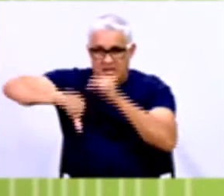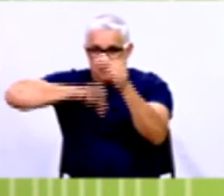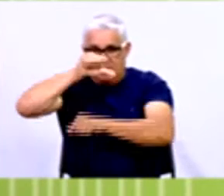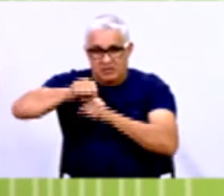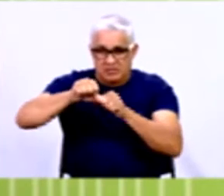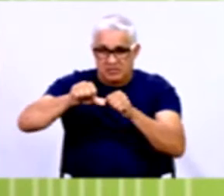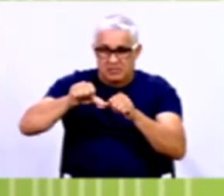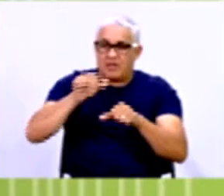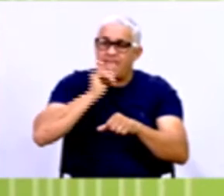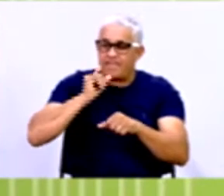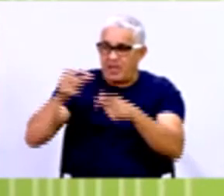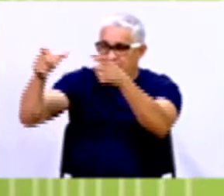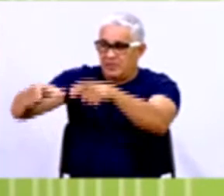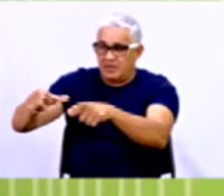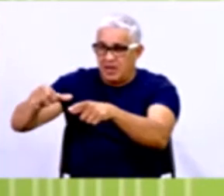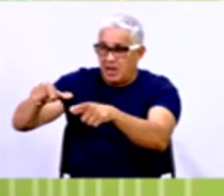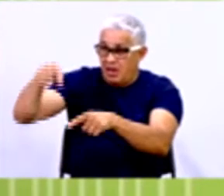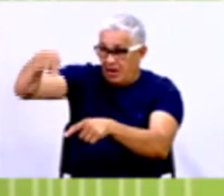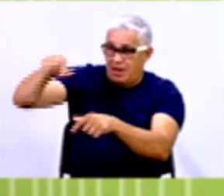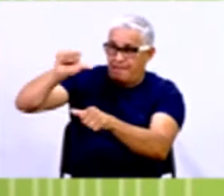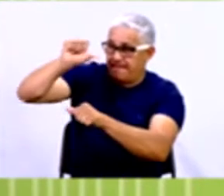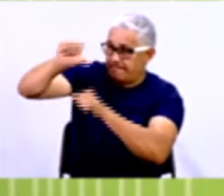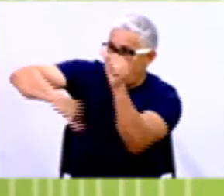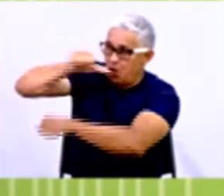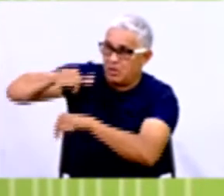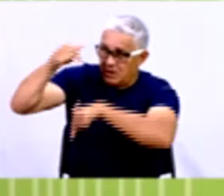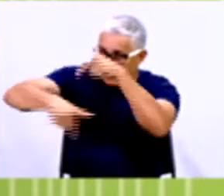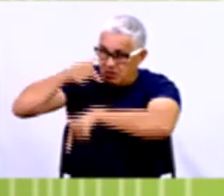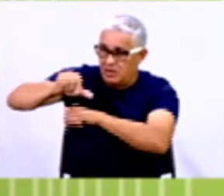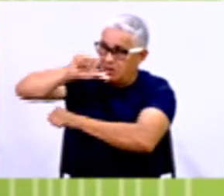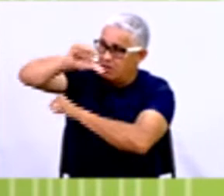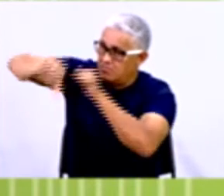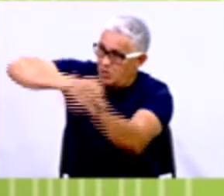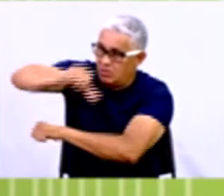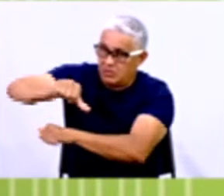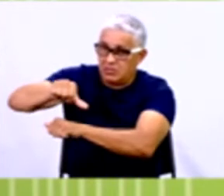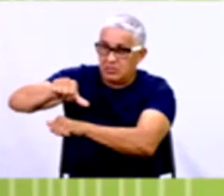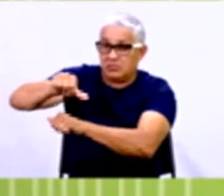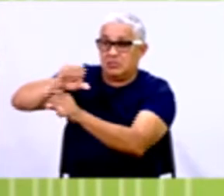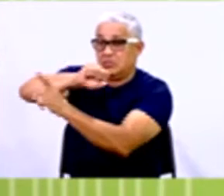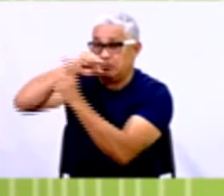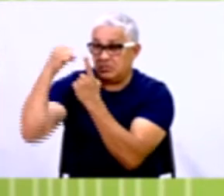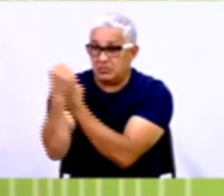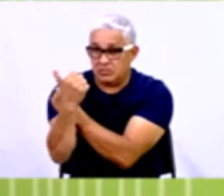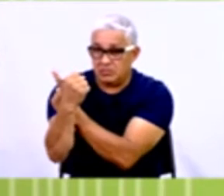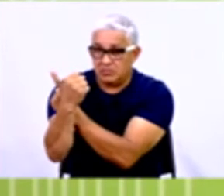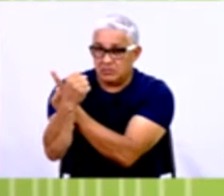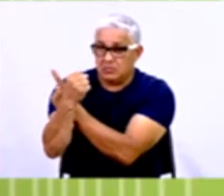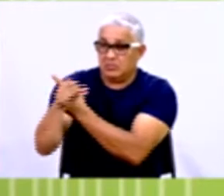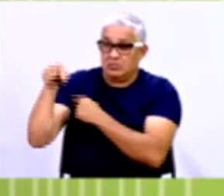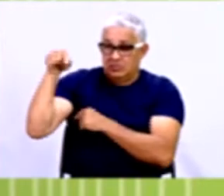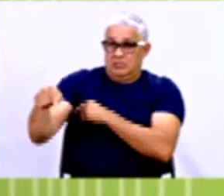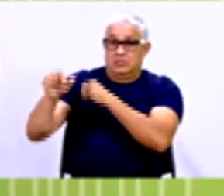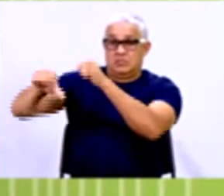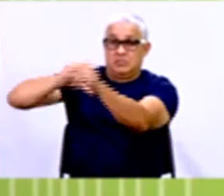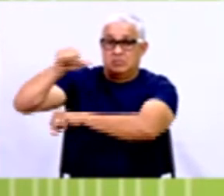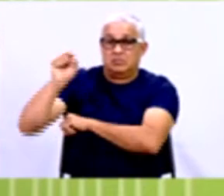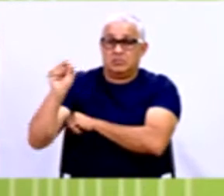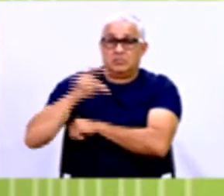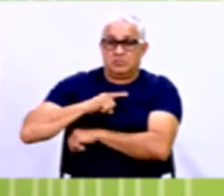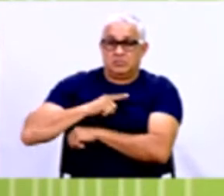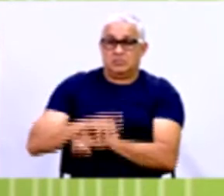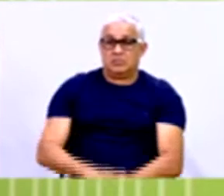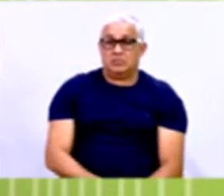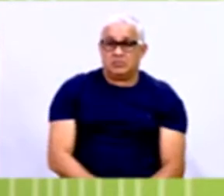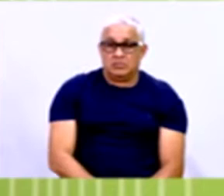espaço geográfico, ele transforma esse espaço geográfico num espaço social. E dessa transformação nós temos o quê? Resultado